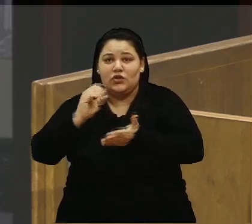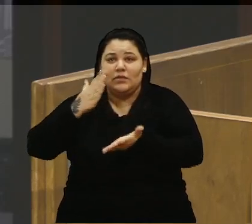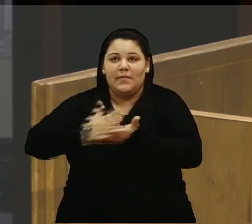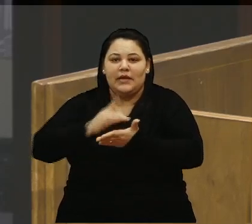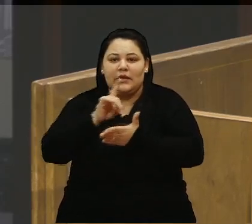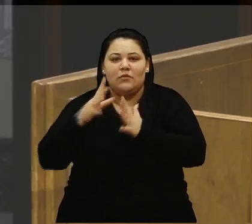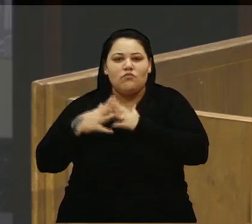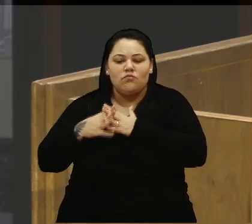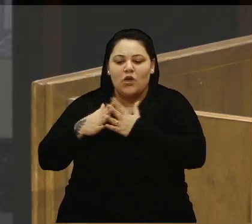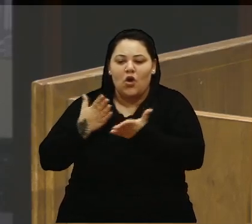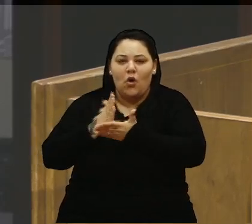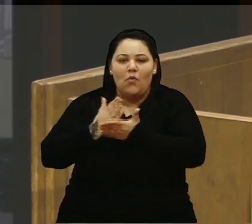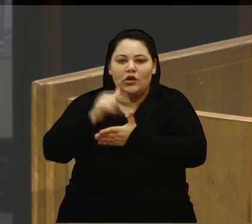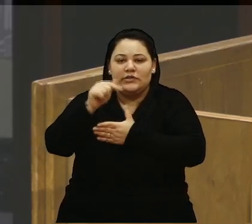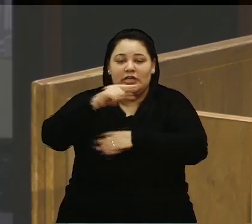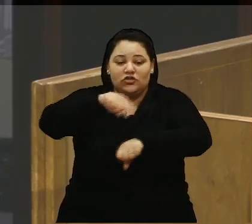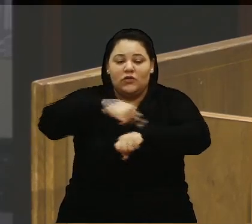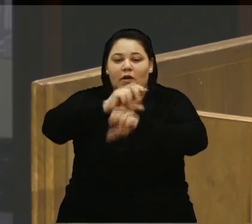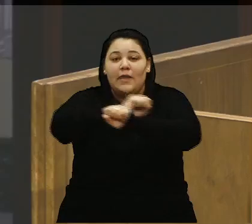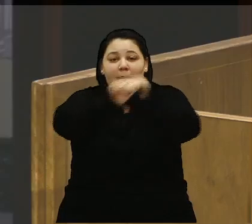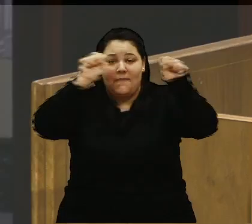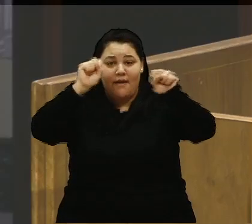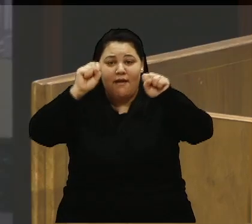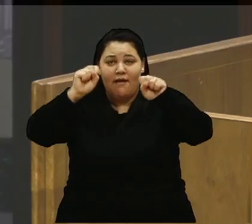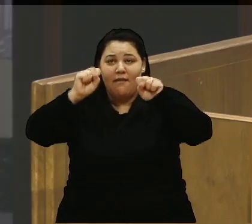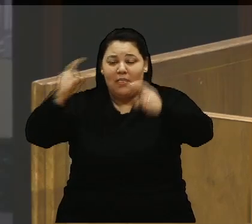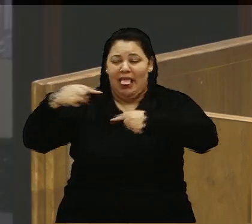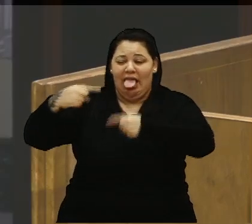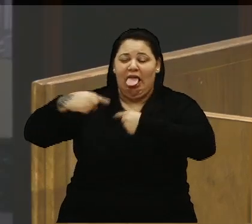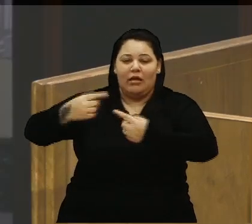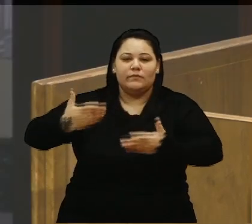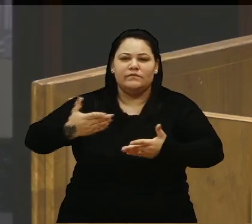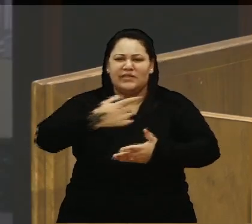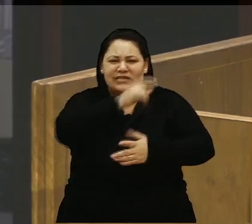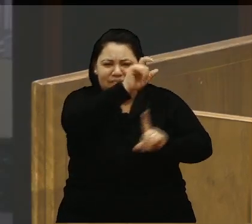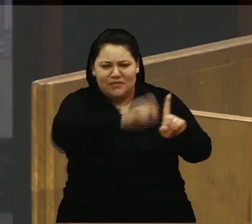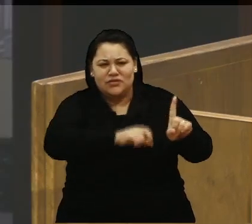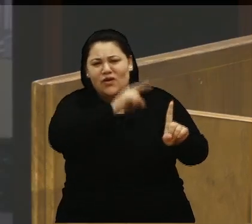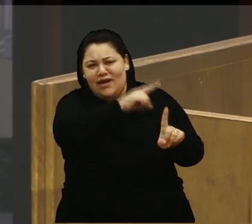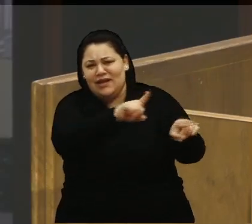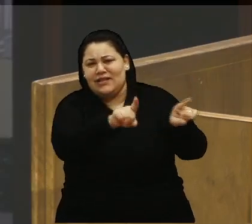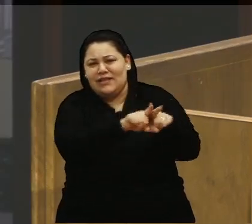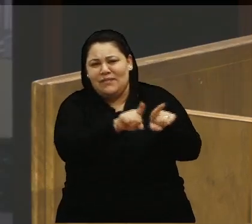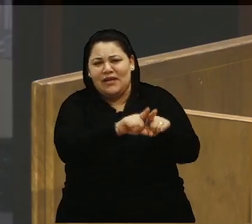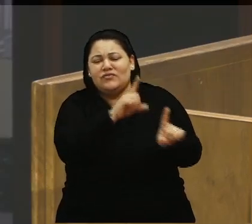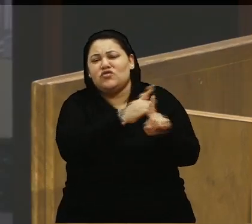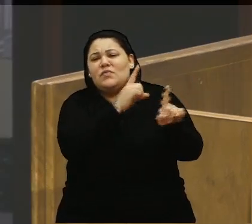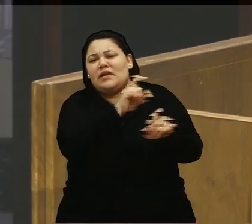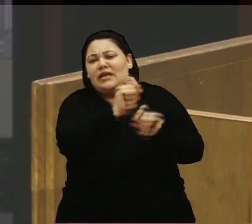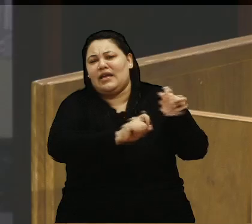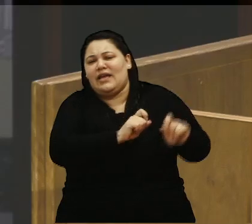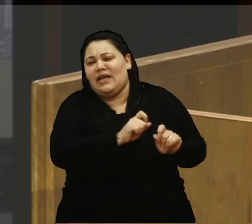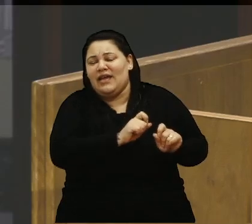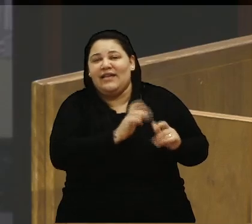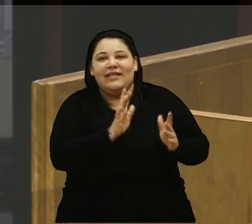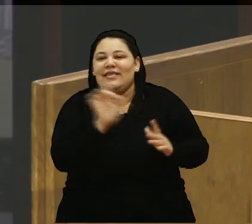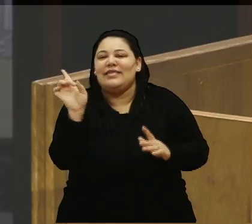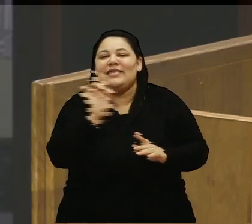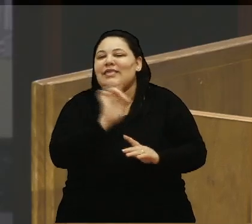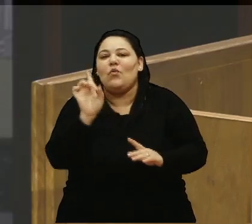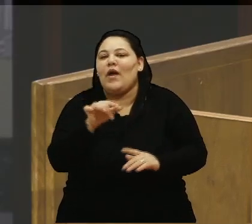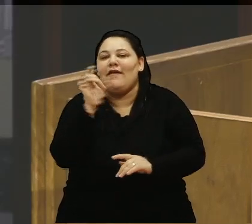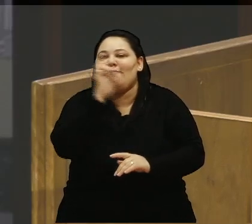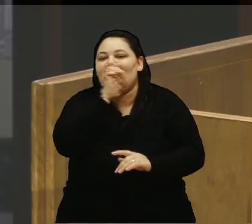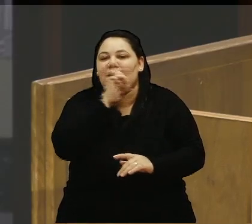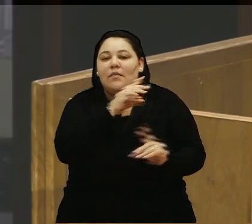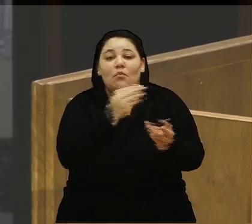horas da manhã, tá? Para estar me ligando. E essa pessoa aqui também a gente vai levar para os órgãos aí. Não é fake, né? Muitas ameaças